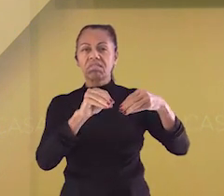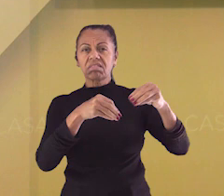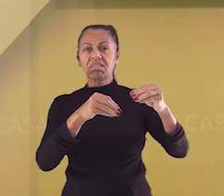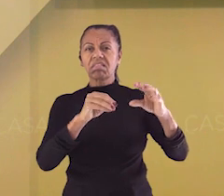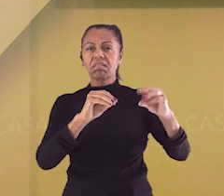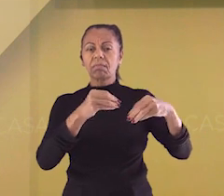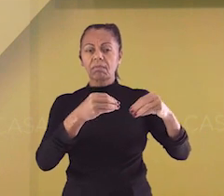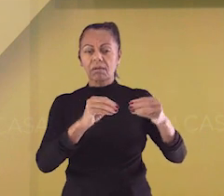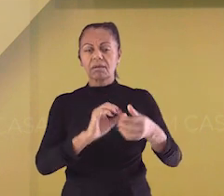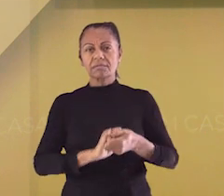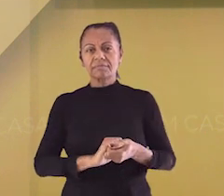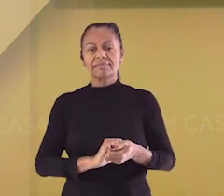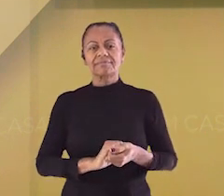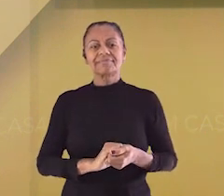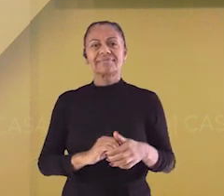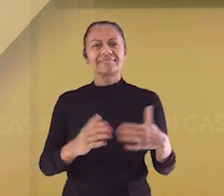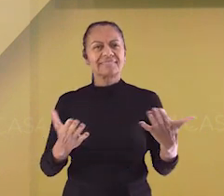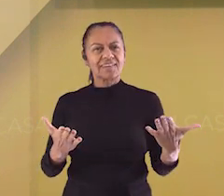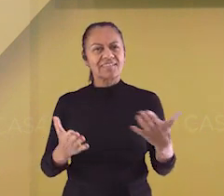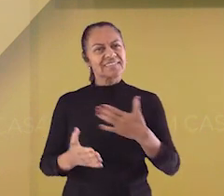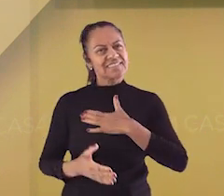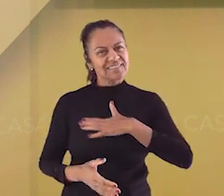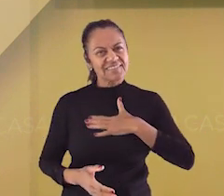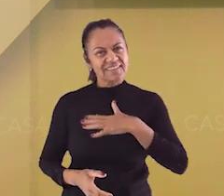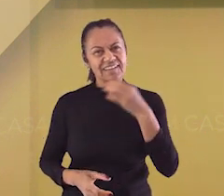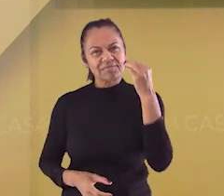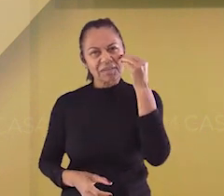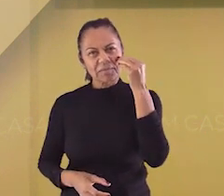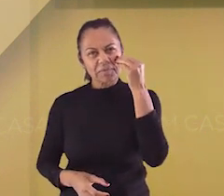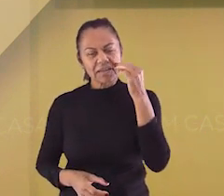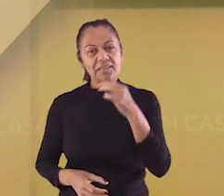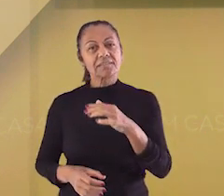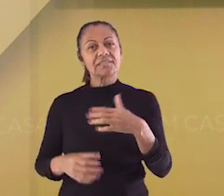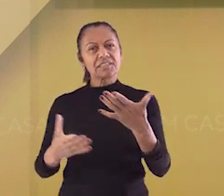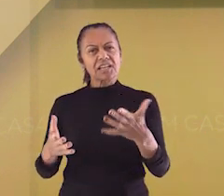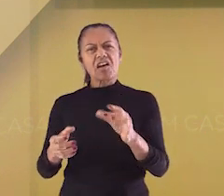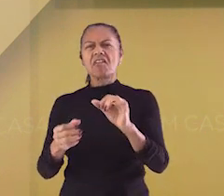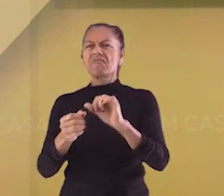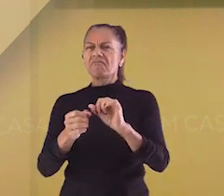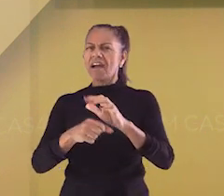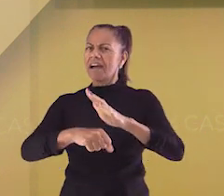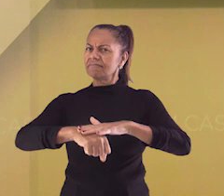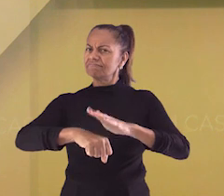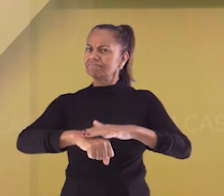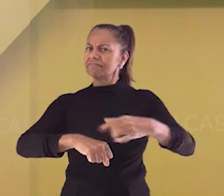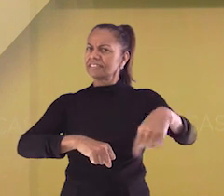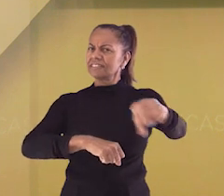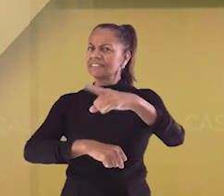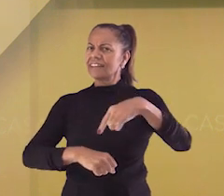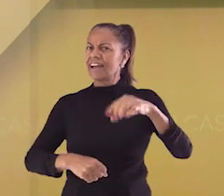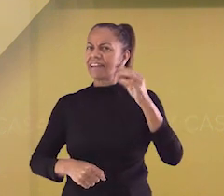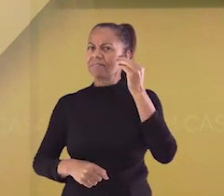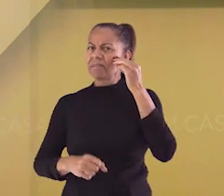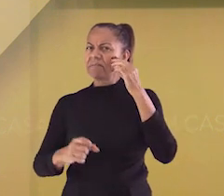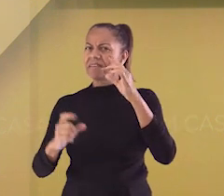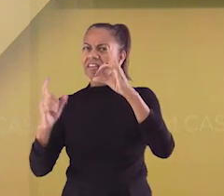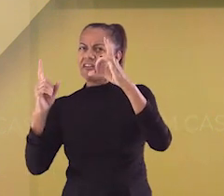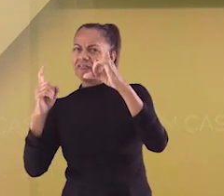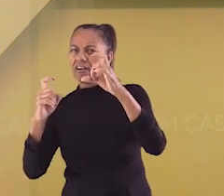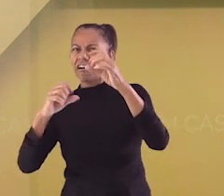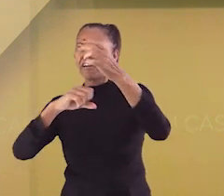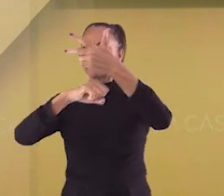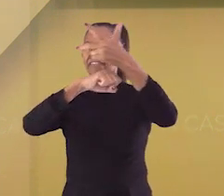o osso fica mole e por isso mais sujeito a fraturas e entorses. Gostaram do experimento? Faça e